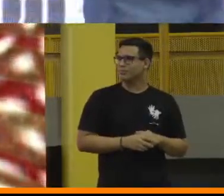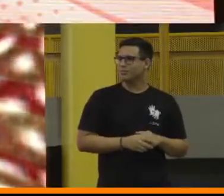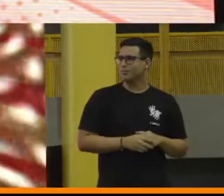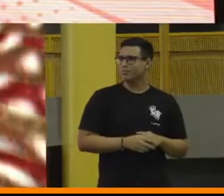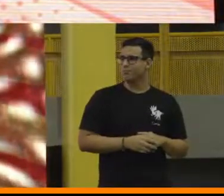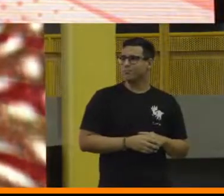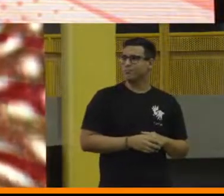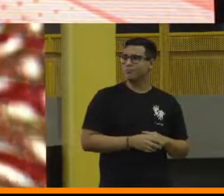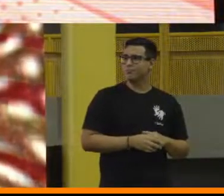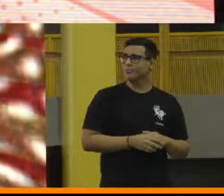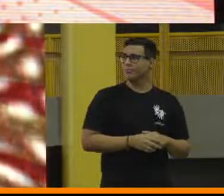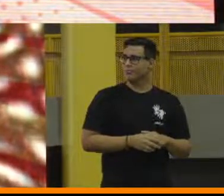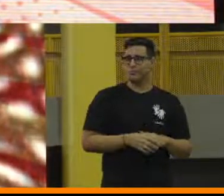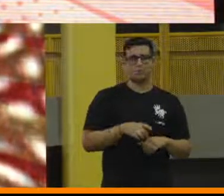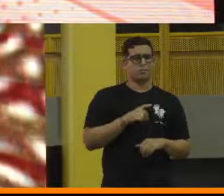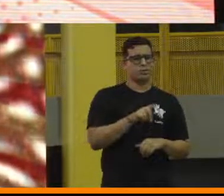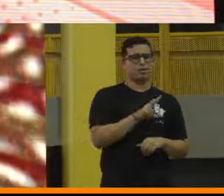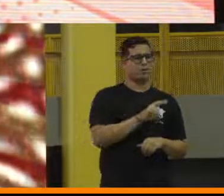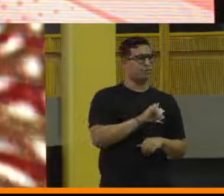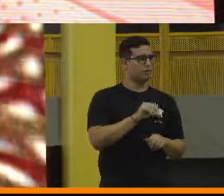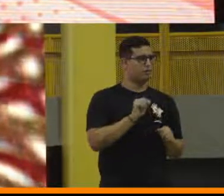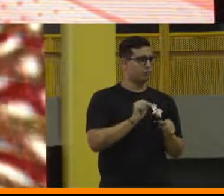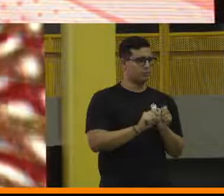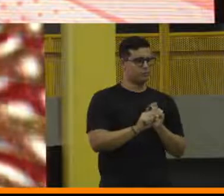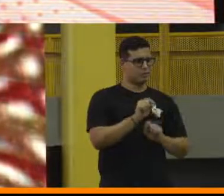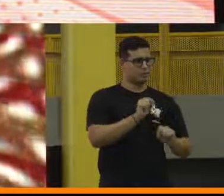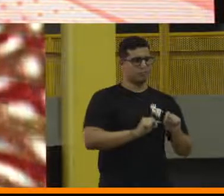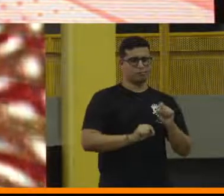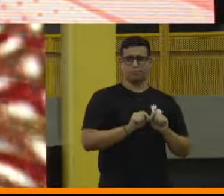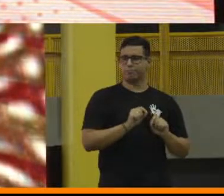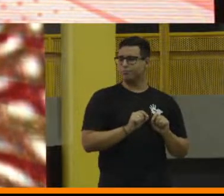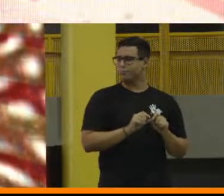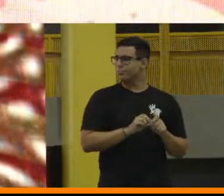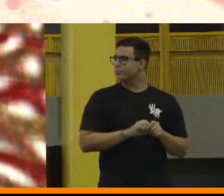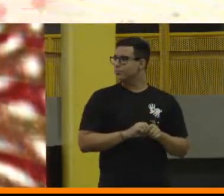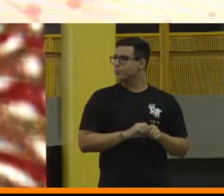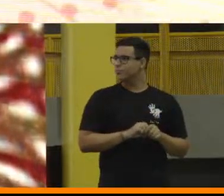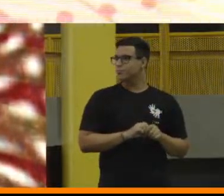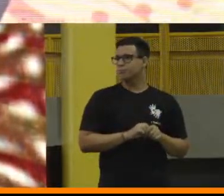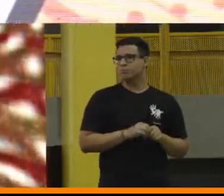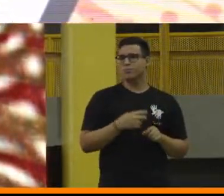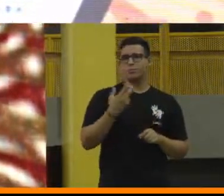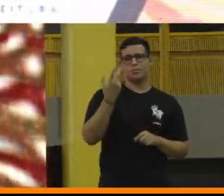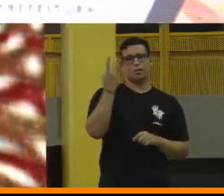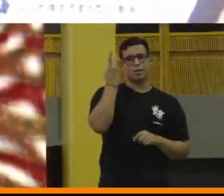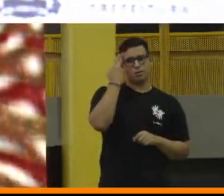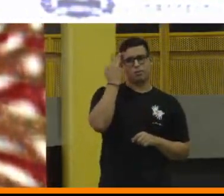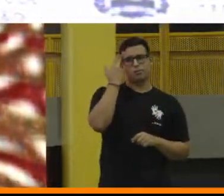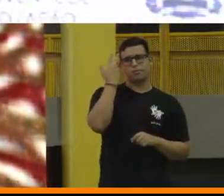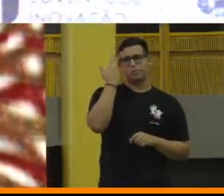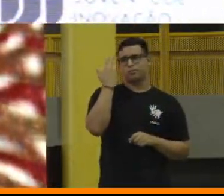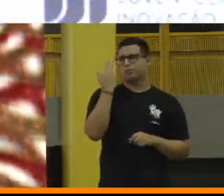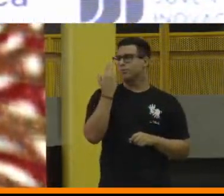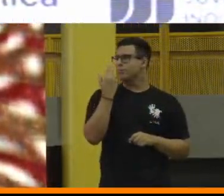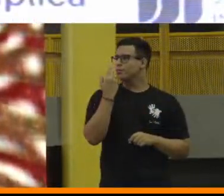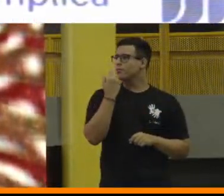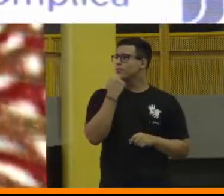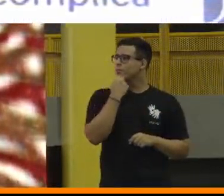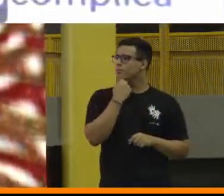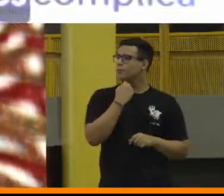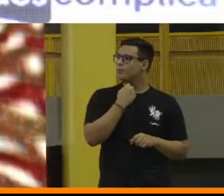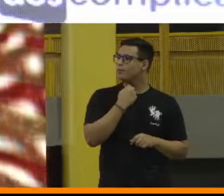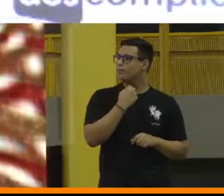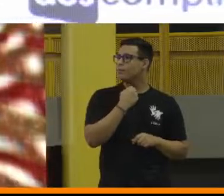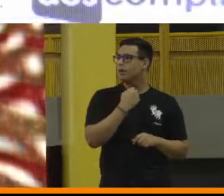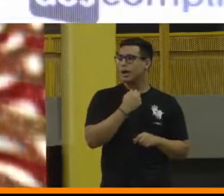E você vai fazendo questão por questão como? Em geral, você pega a primeira, tá aqui a